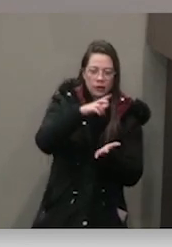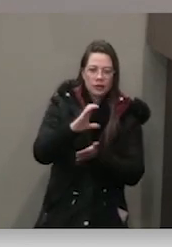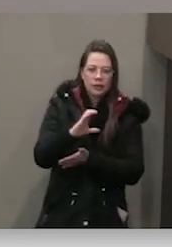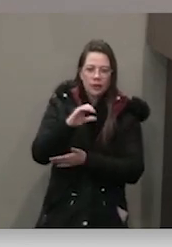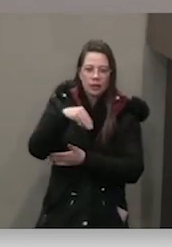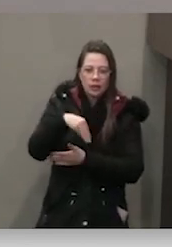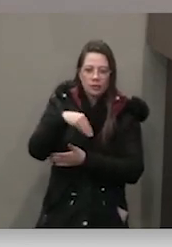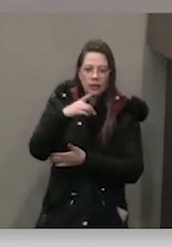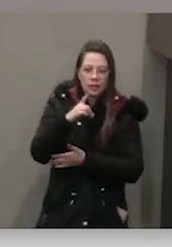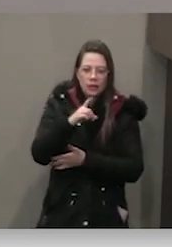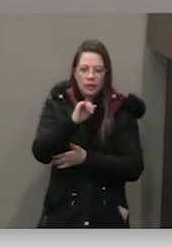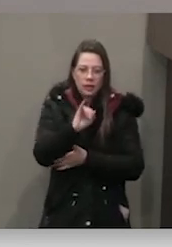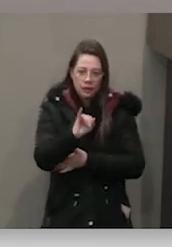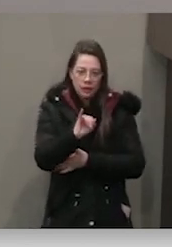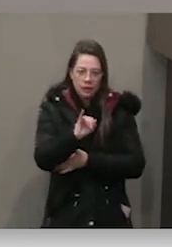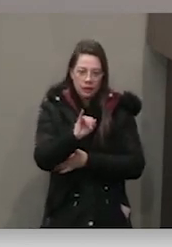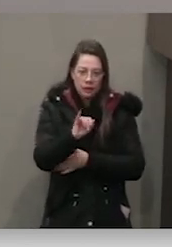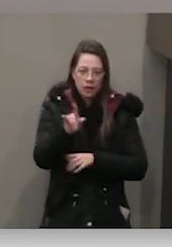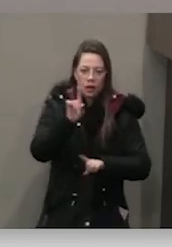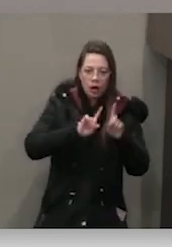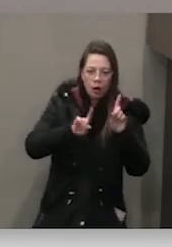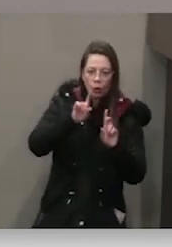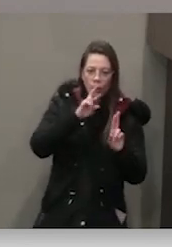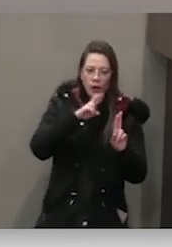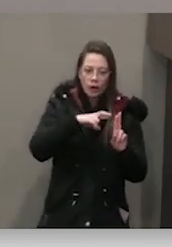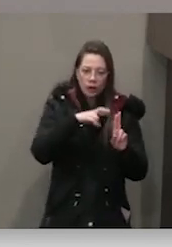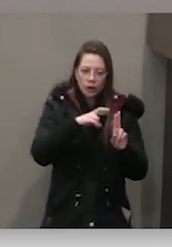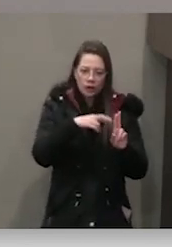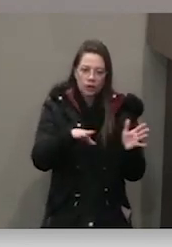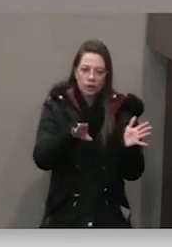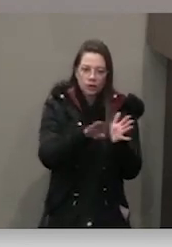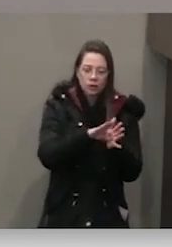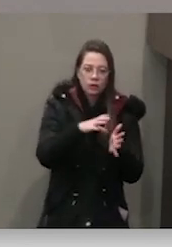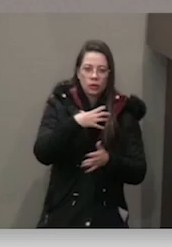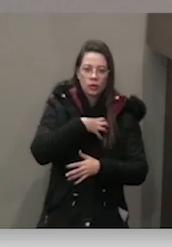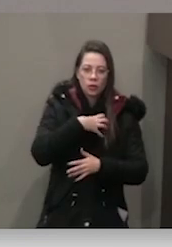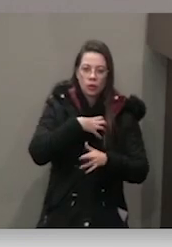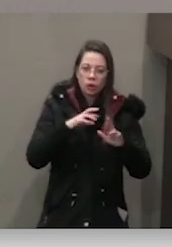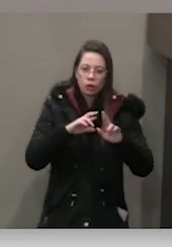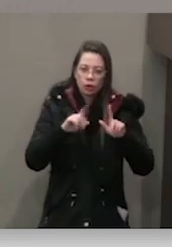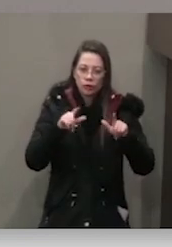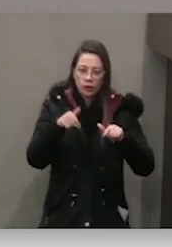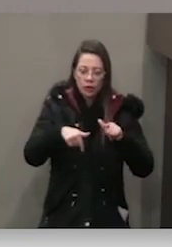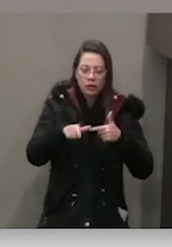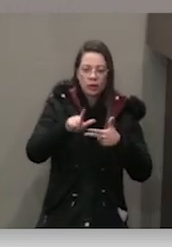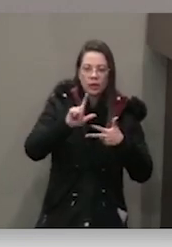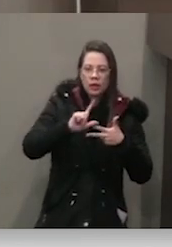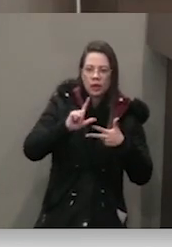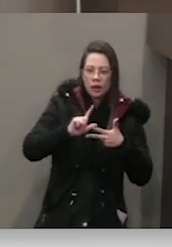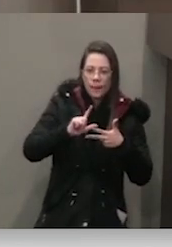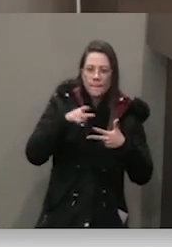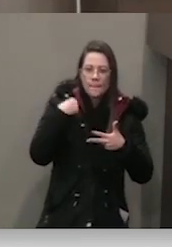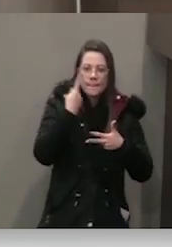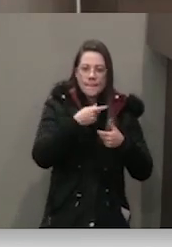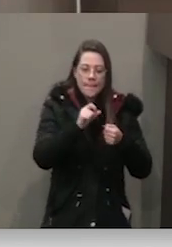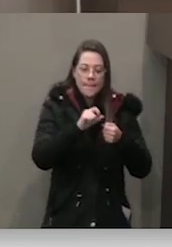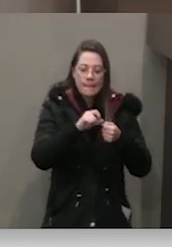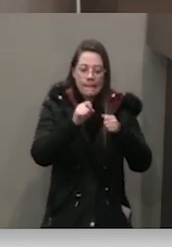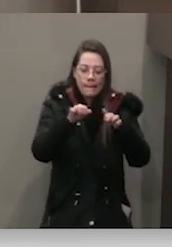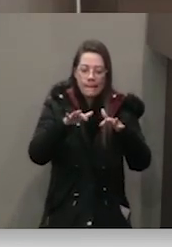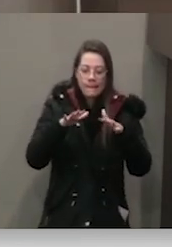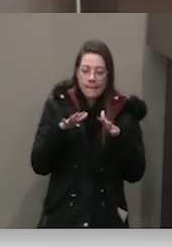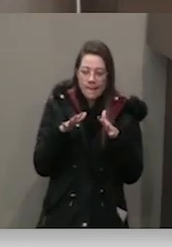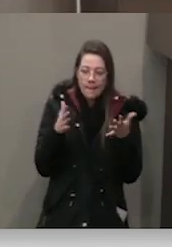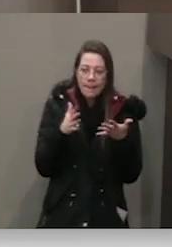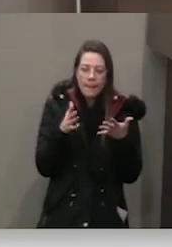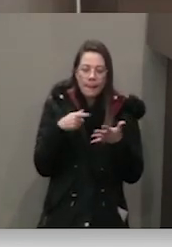CMDI e que, por alguma razão, chegou de forma diferente aqui no Legislativo, quando a gente fez a audiência pública,